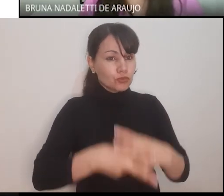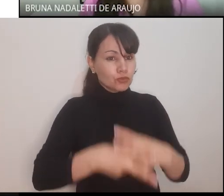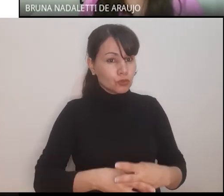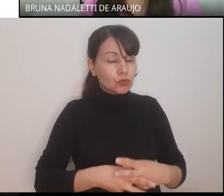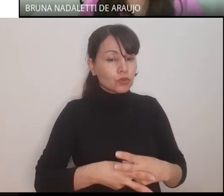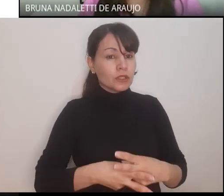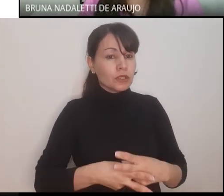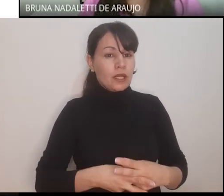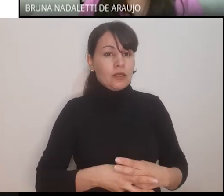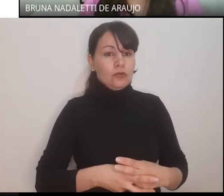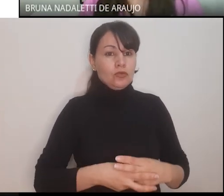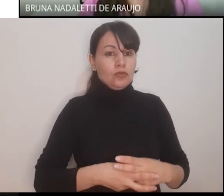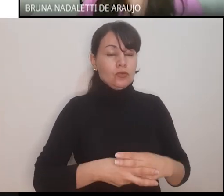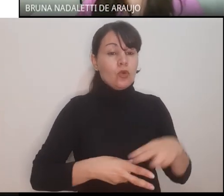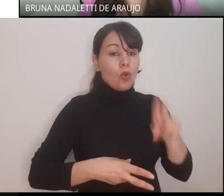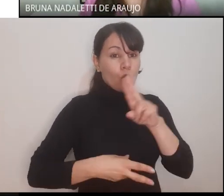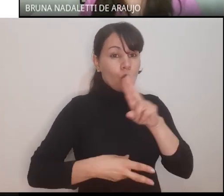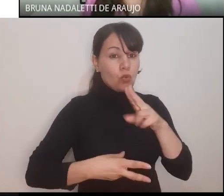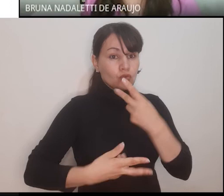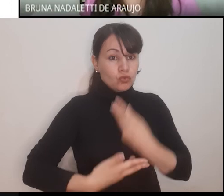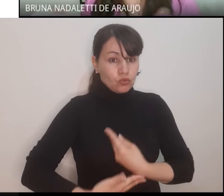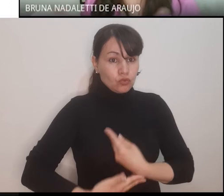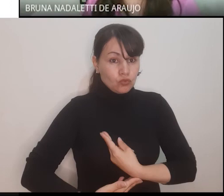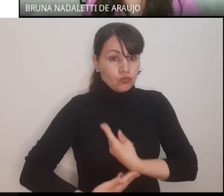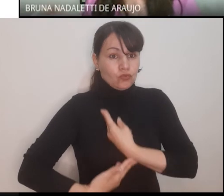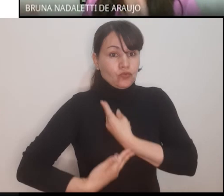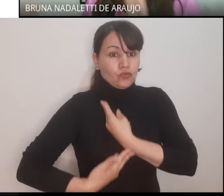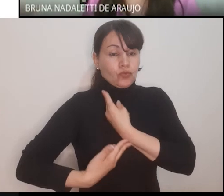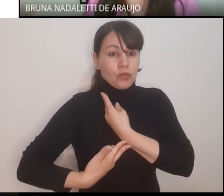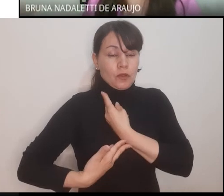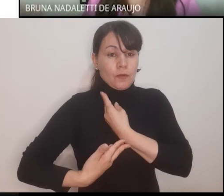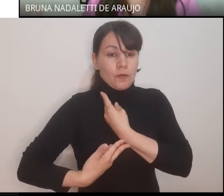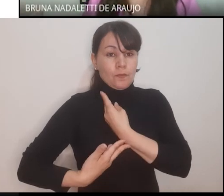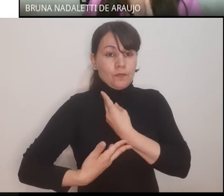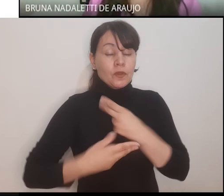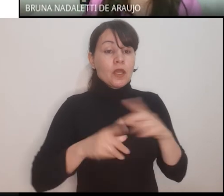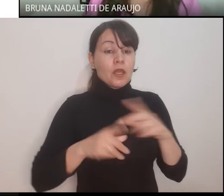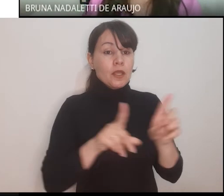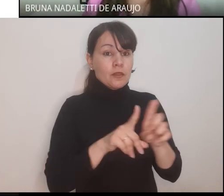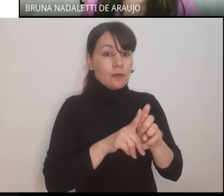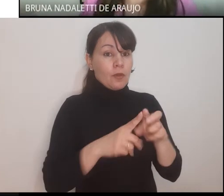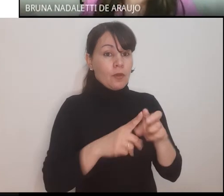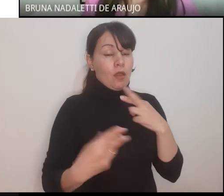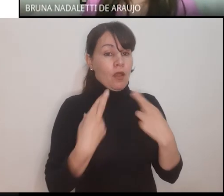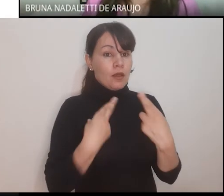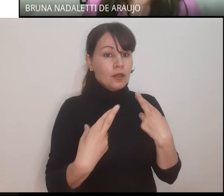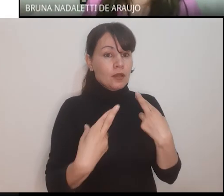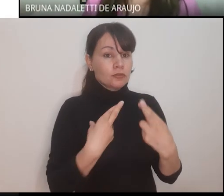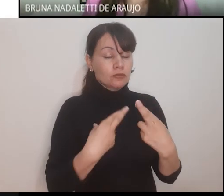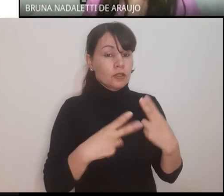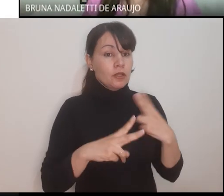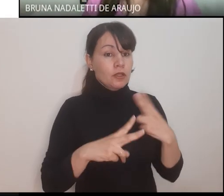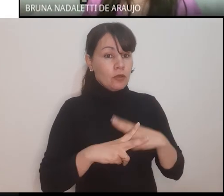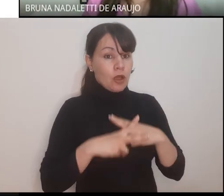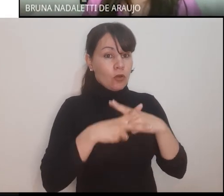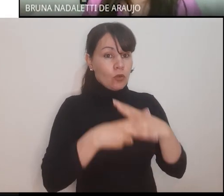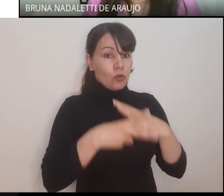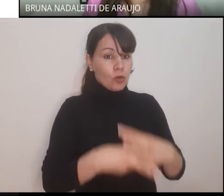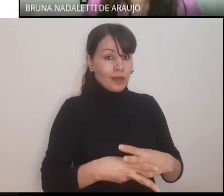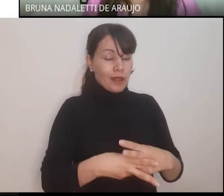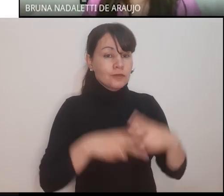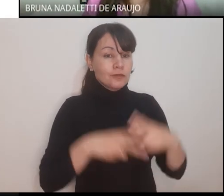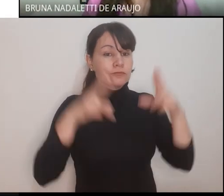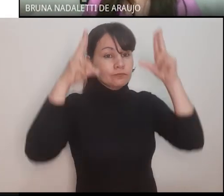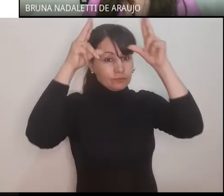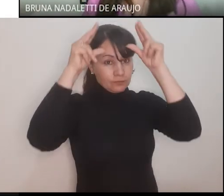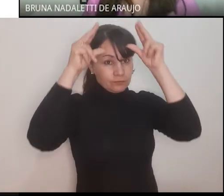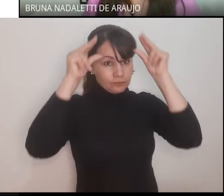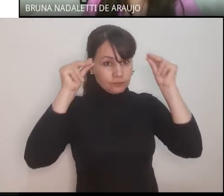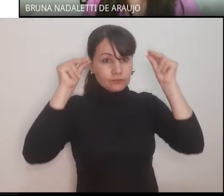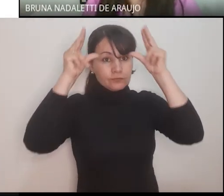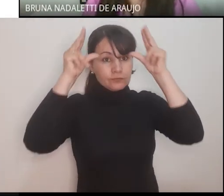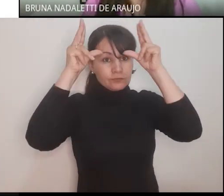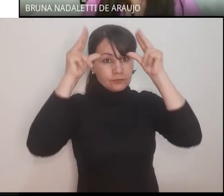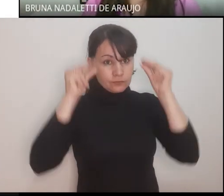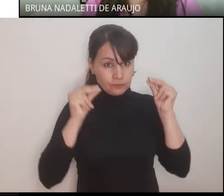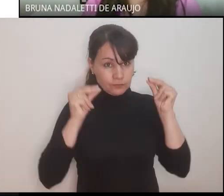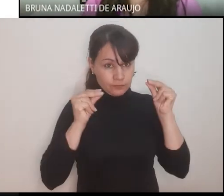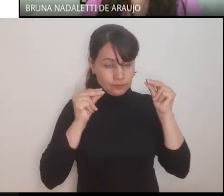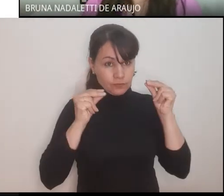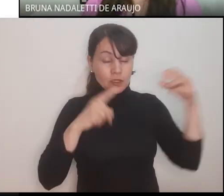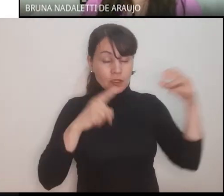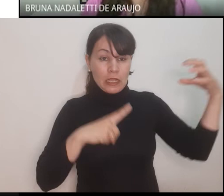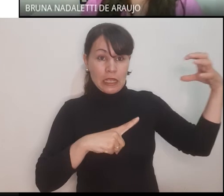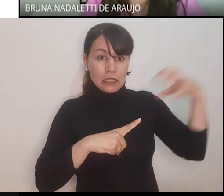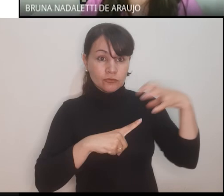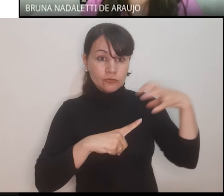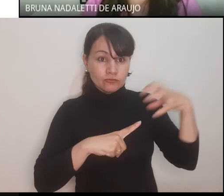ao catéter e também intimamente relacionado ao cuidado de enfermagem. As